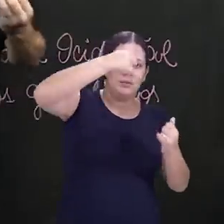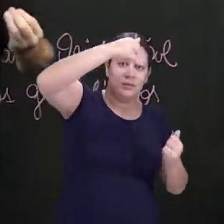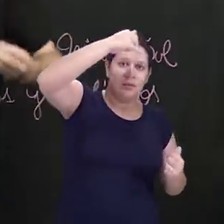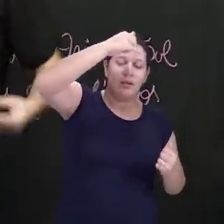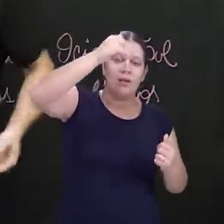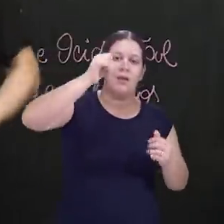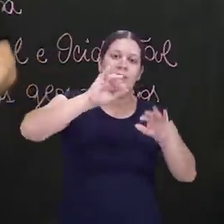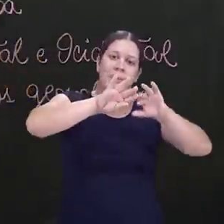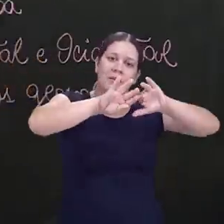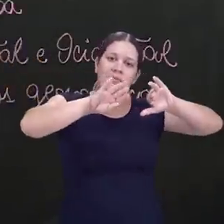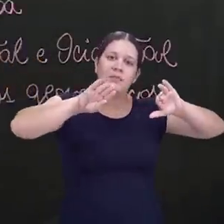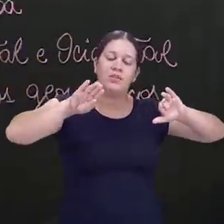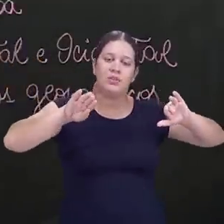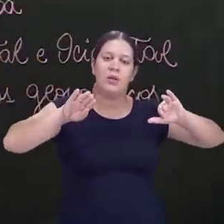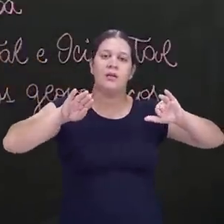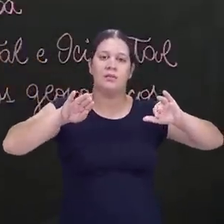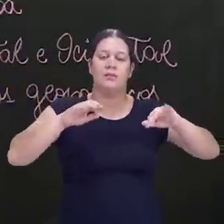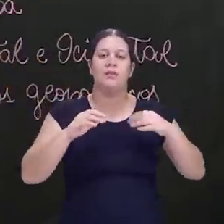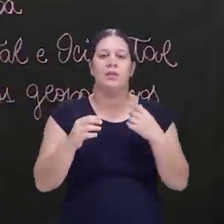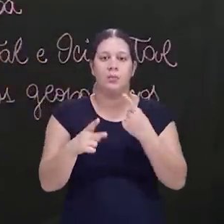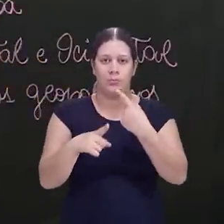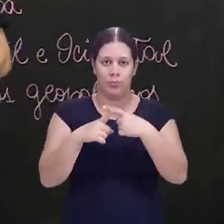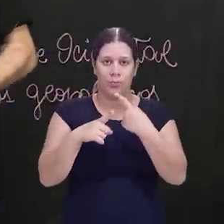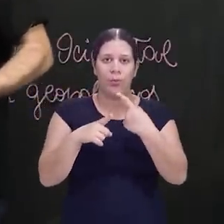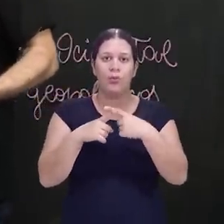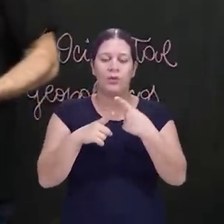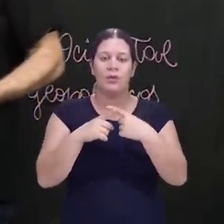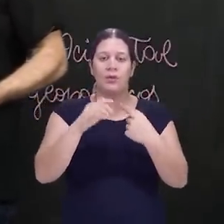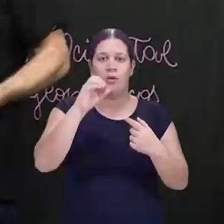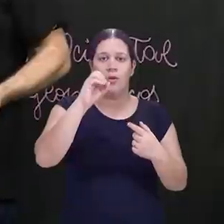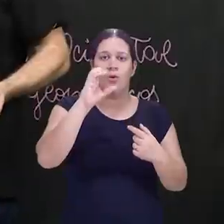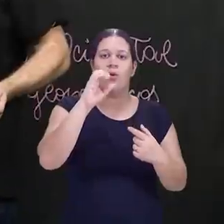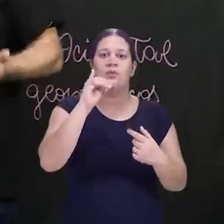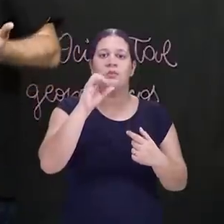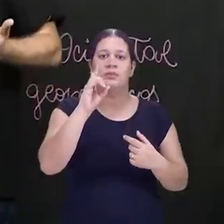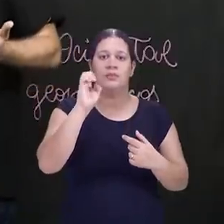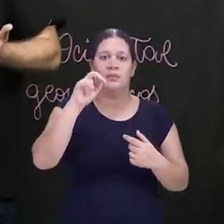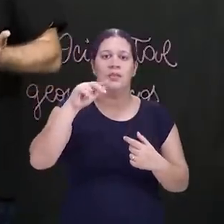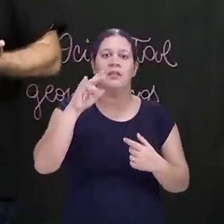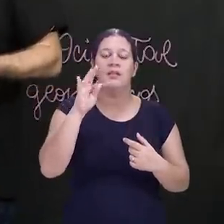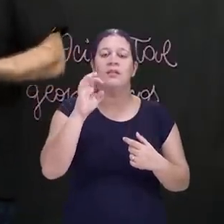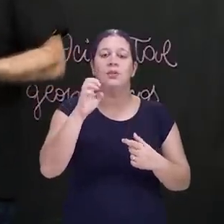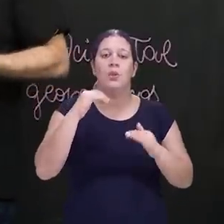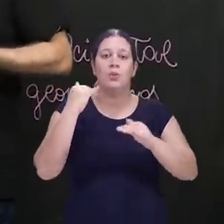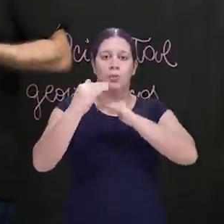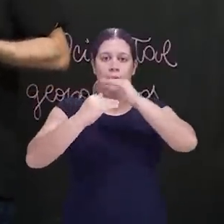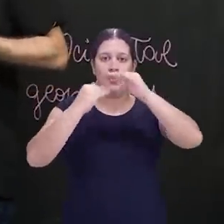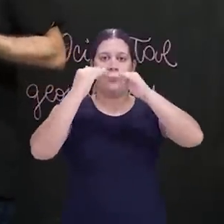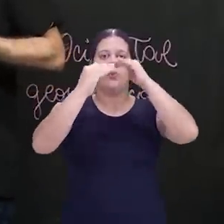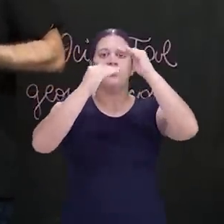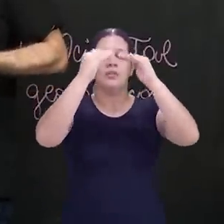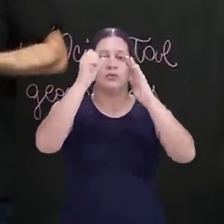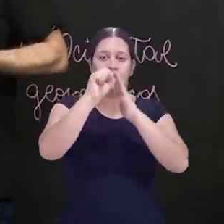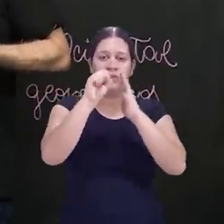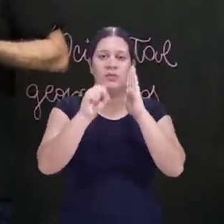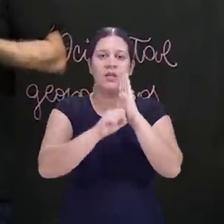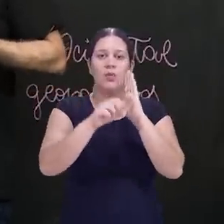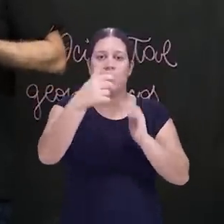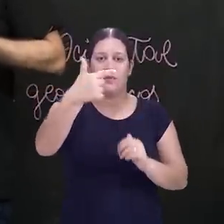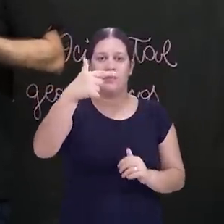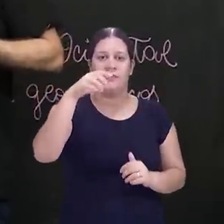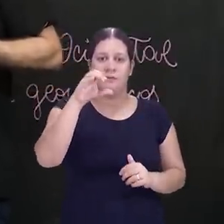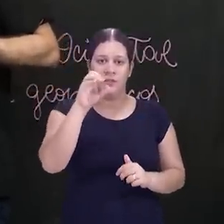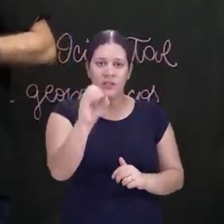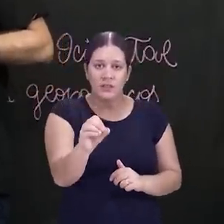os critérios geopolíticos, daquilo que é o Ocidente e o Oriente. É porque no processo do século XX,